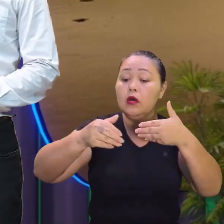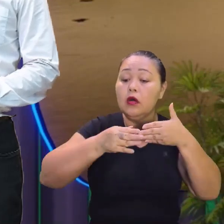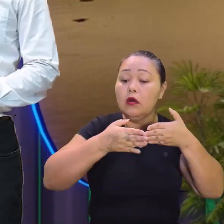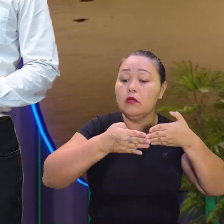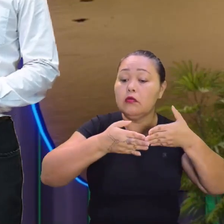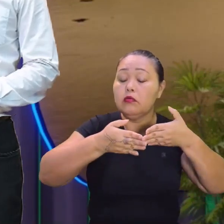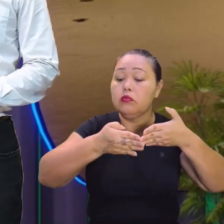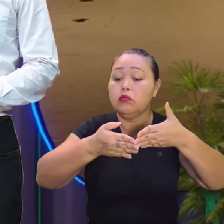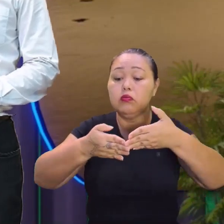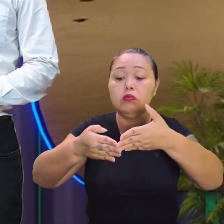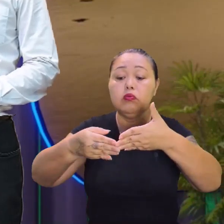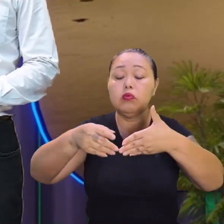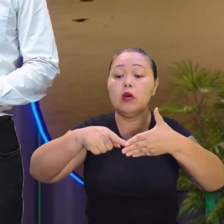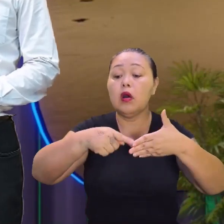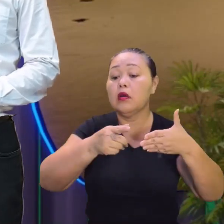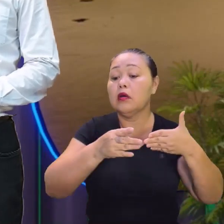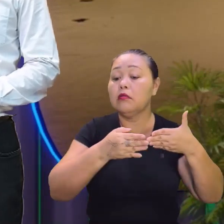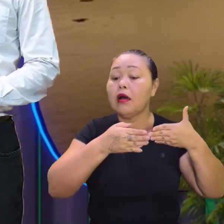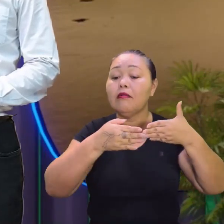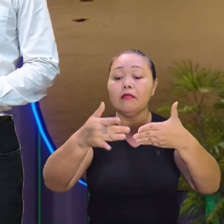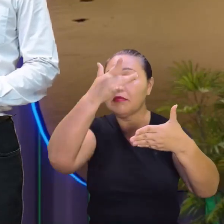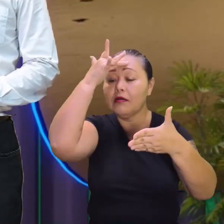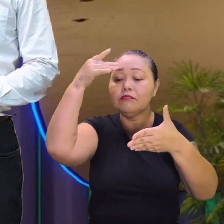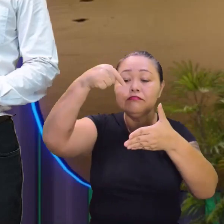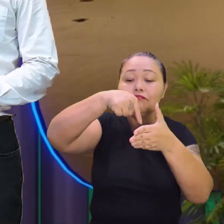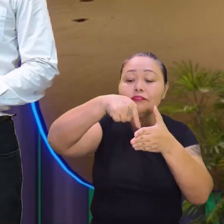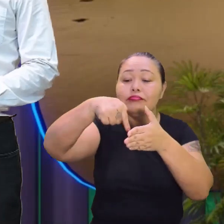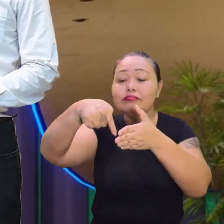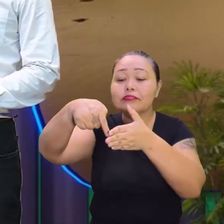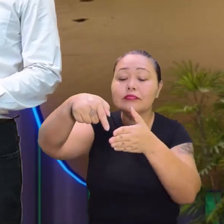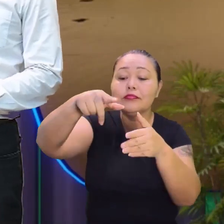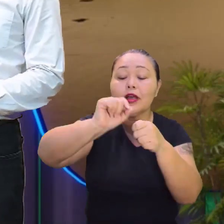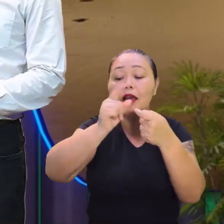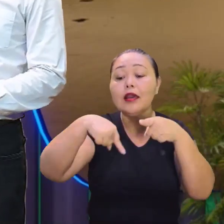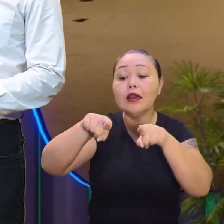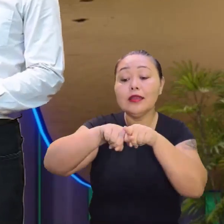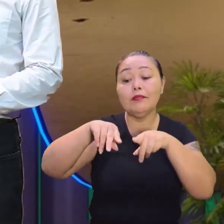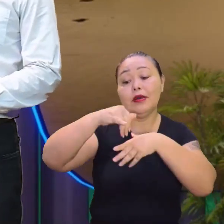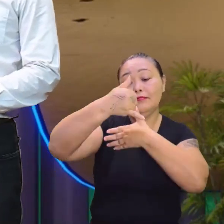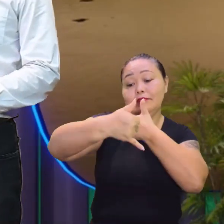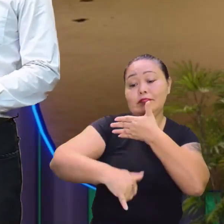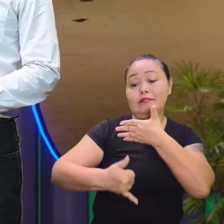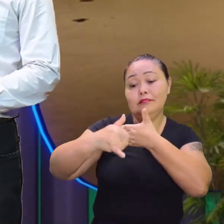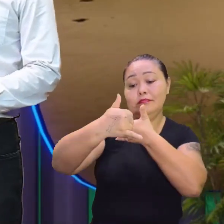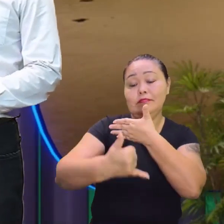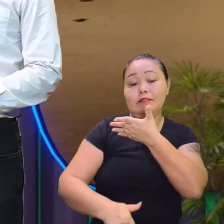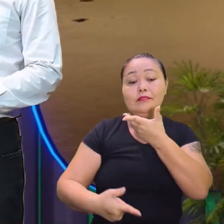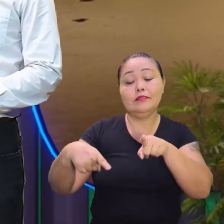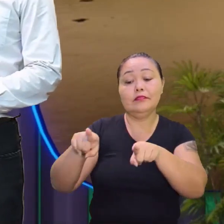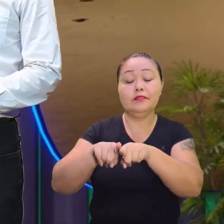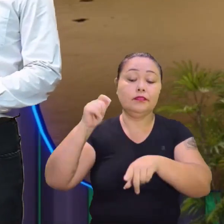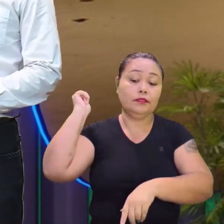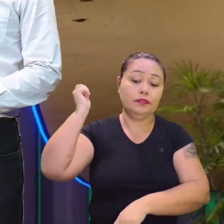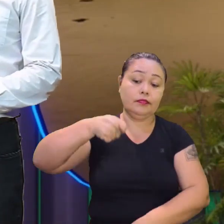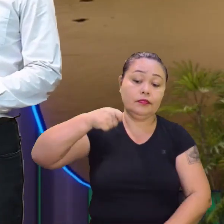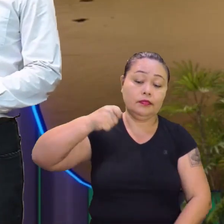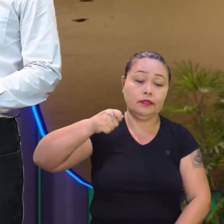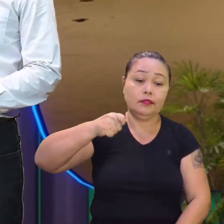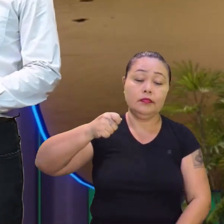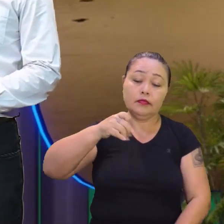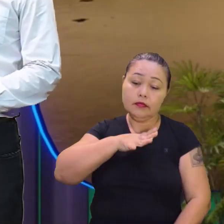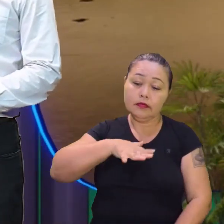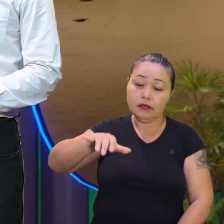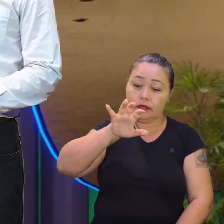produção, deslocamento de pessoas e produção da energia. Falamos também sobre o Machado, que corta